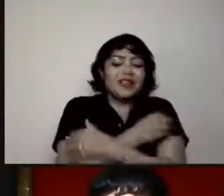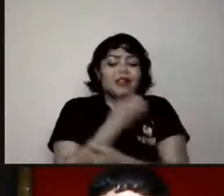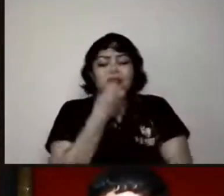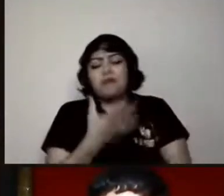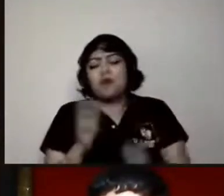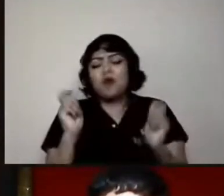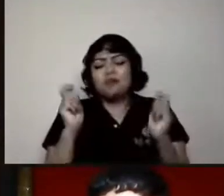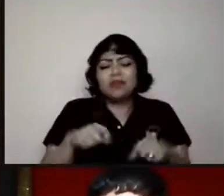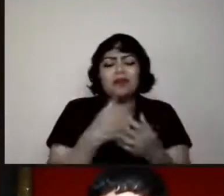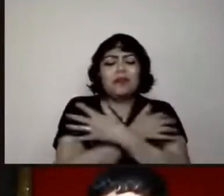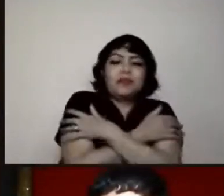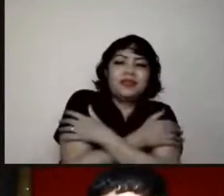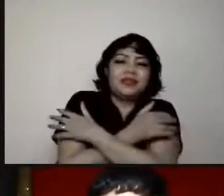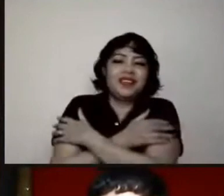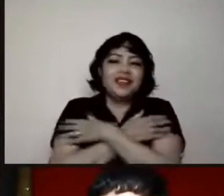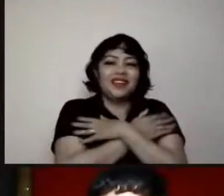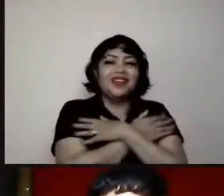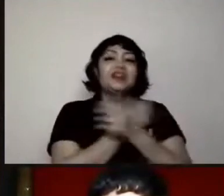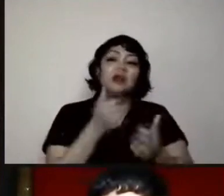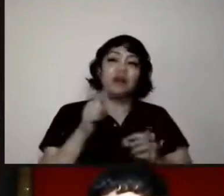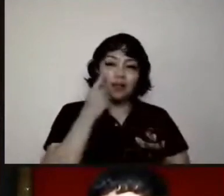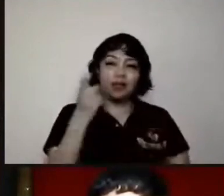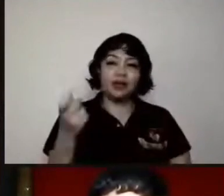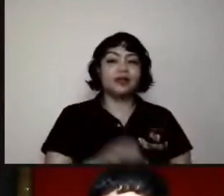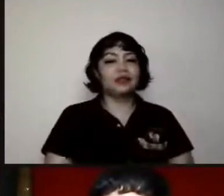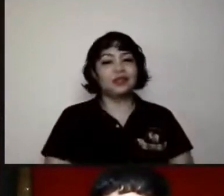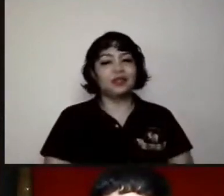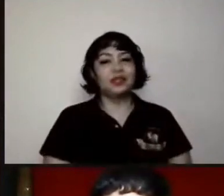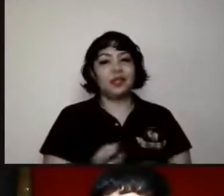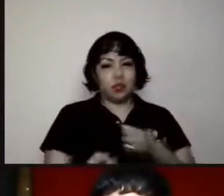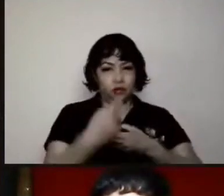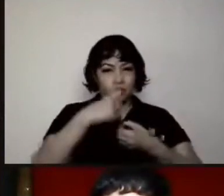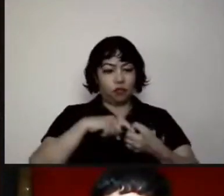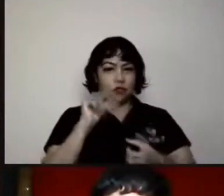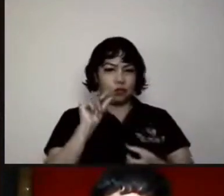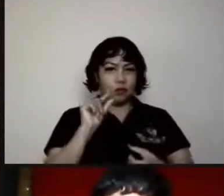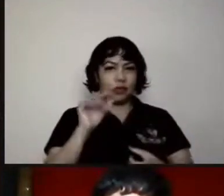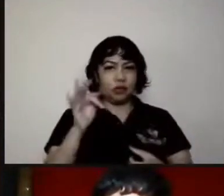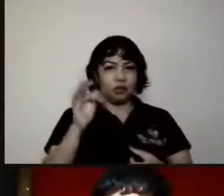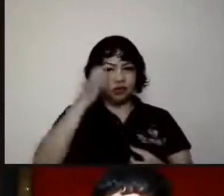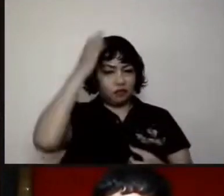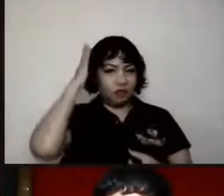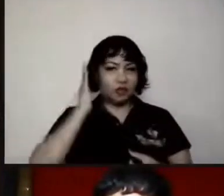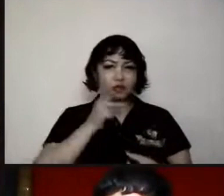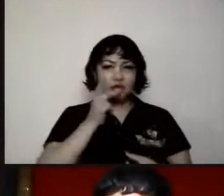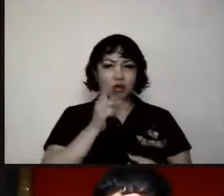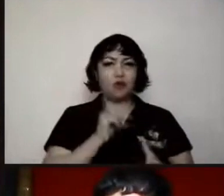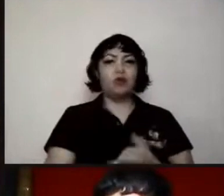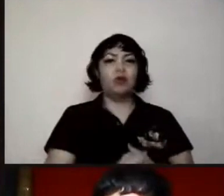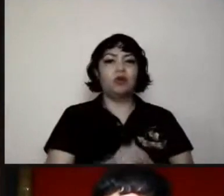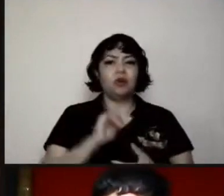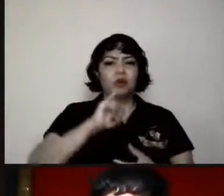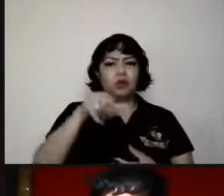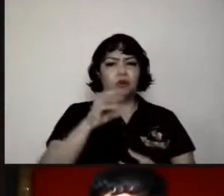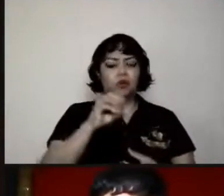abraçar mais uma vez, então é interessante. E voltando um pouquinho ao que Fernando falou e o João